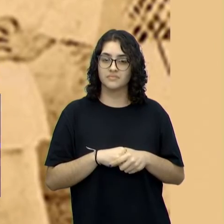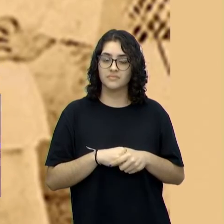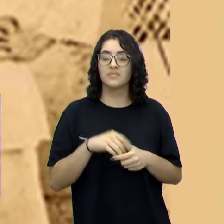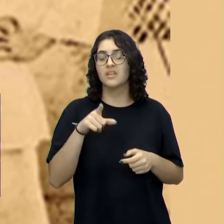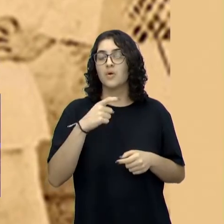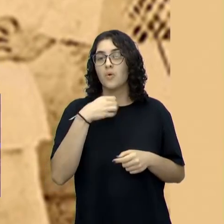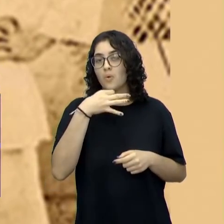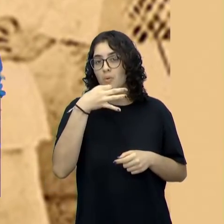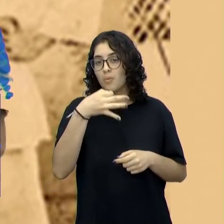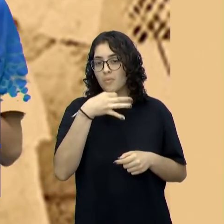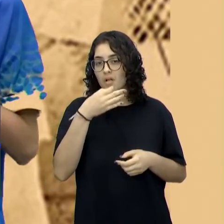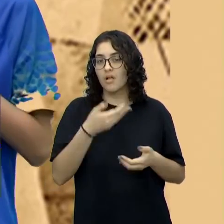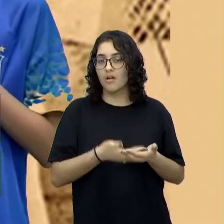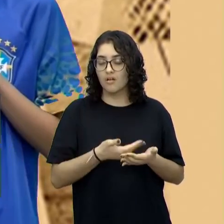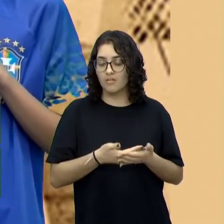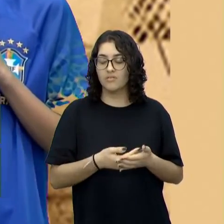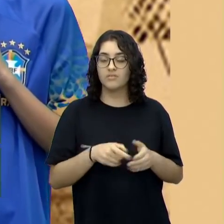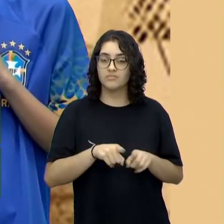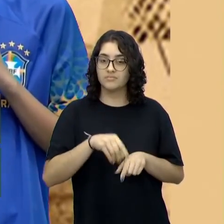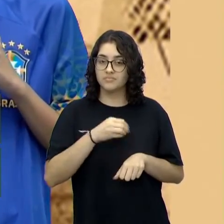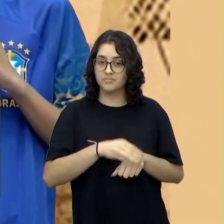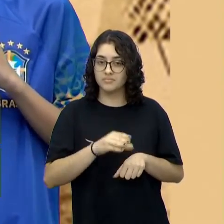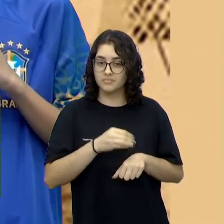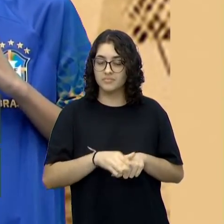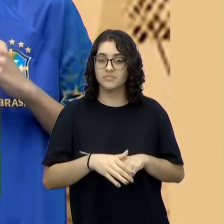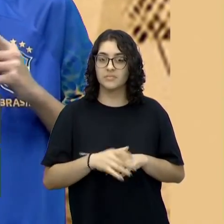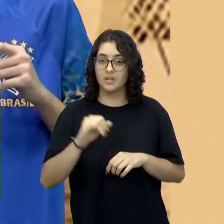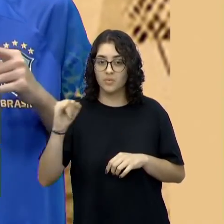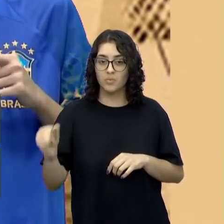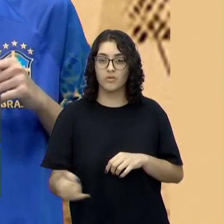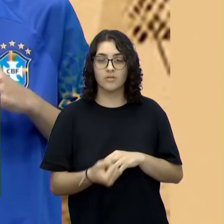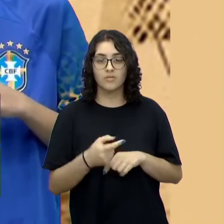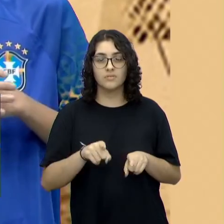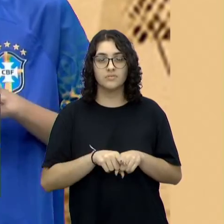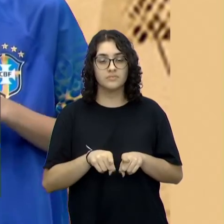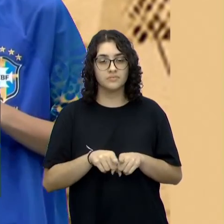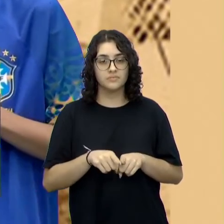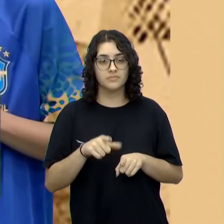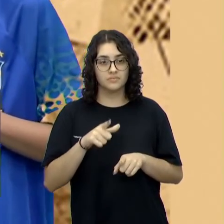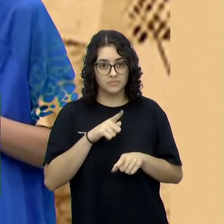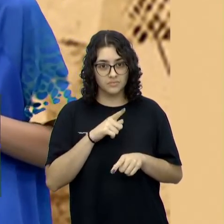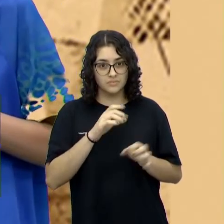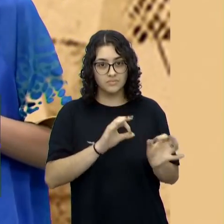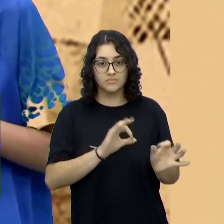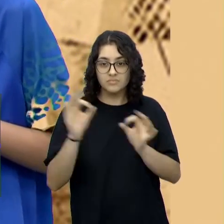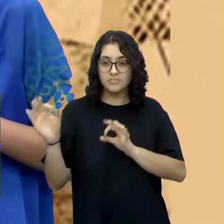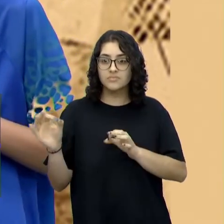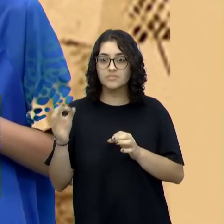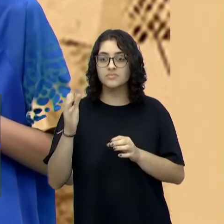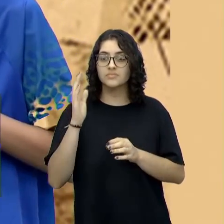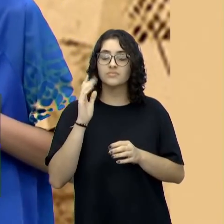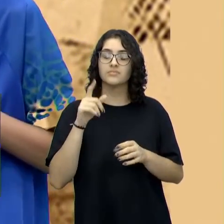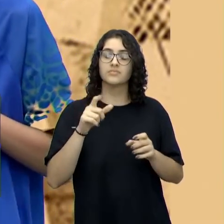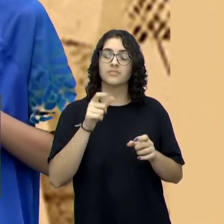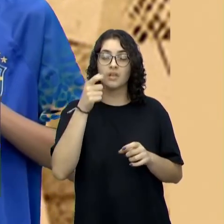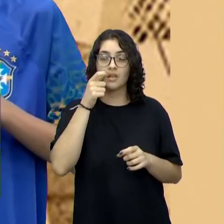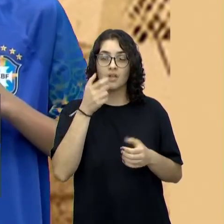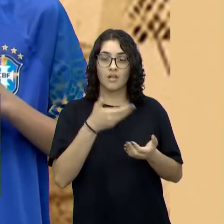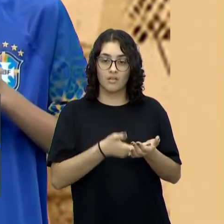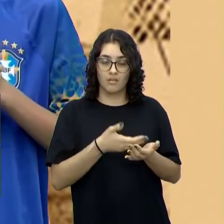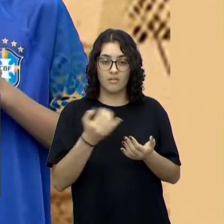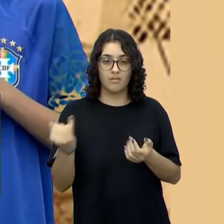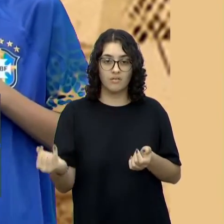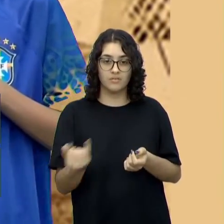estão achando das aulas, tal, dicas, né. Aproveitem também enquanto estiverem assistindo a aula, isso eu acho bastante